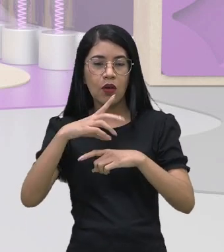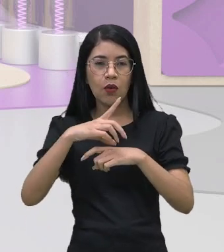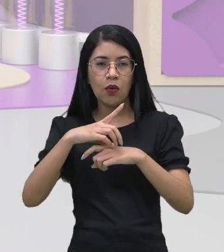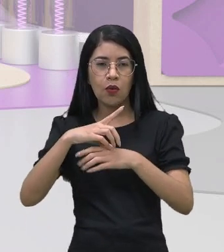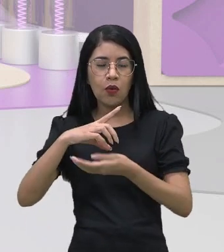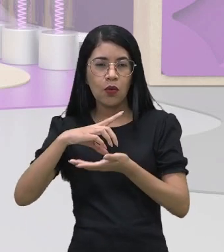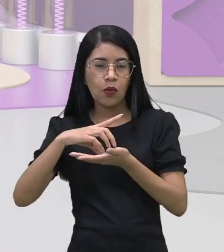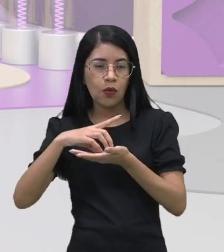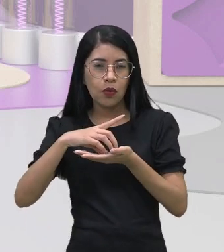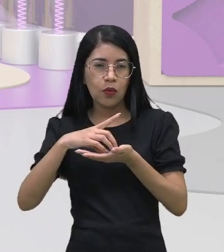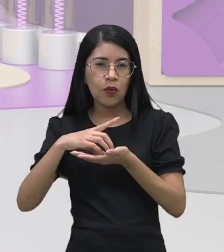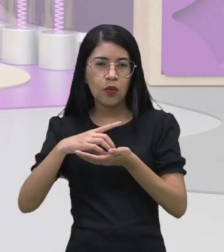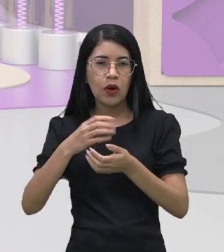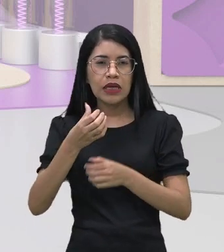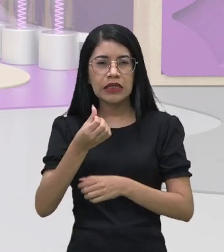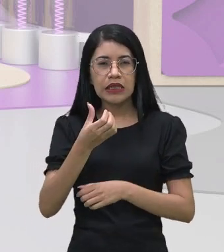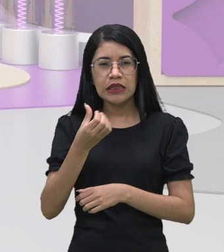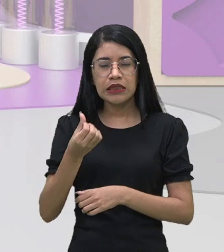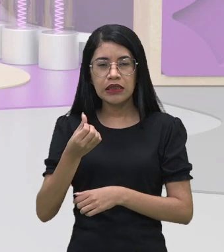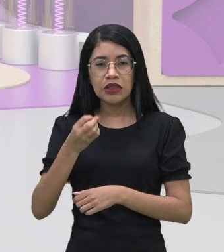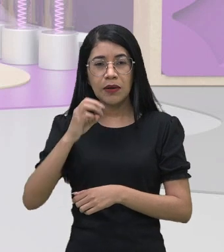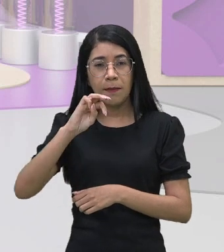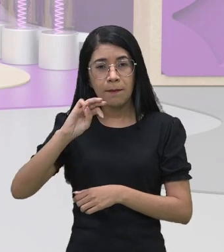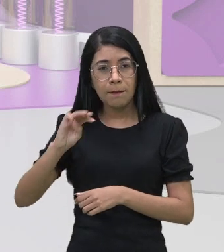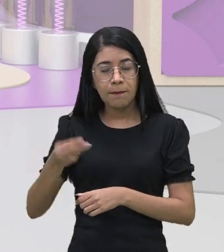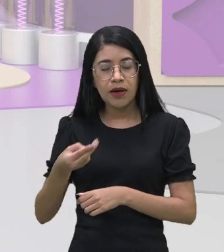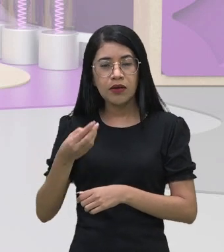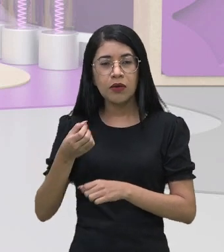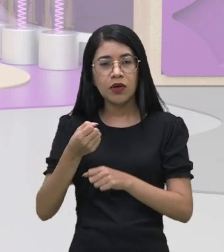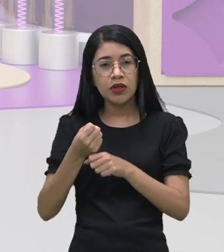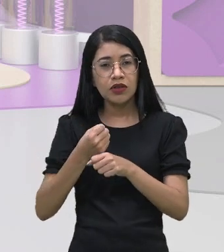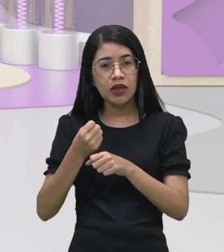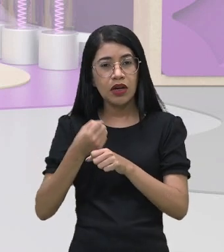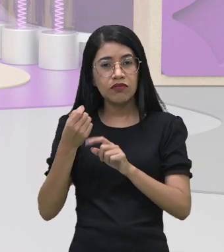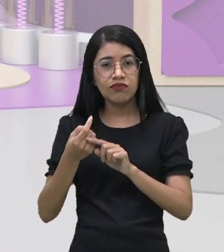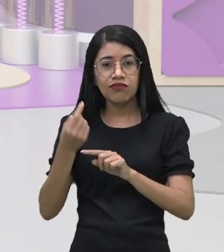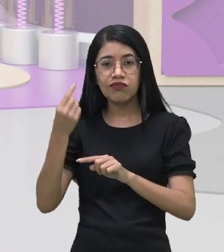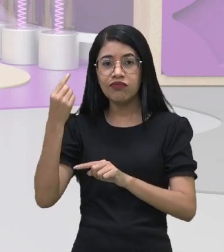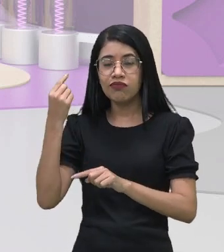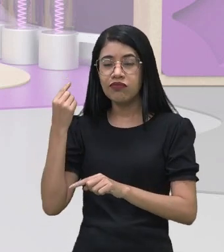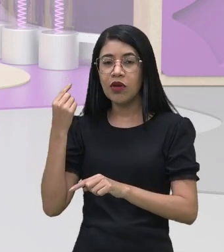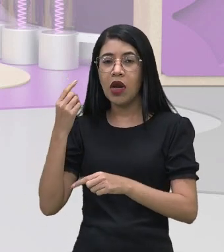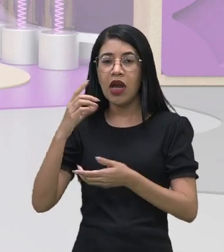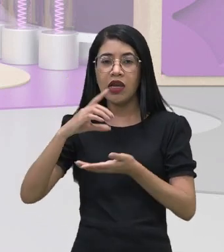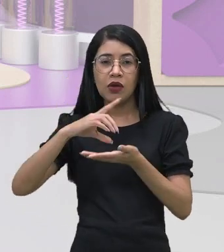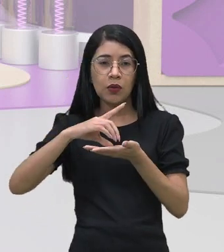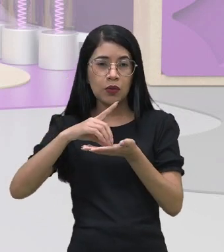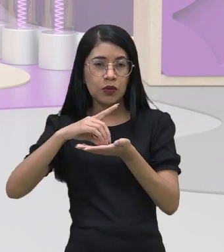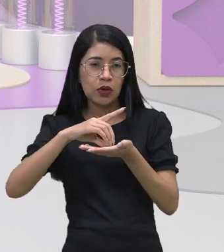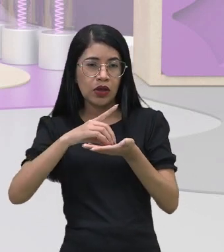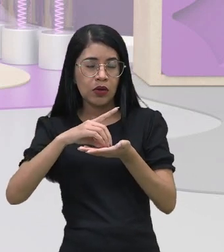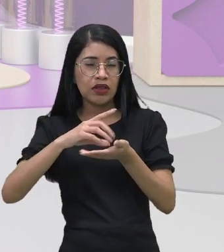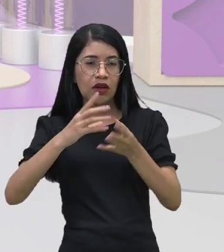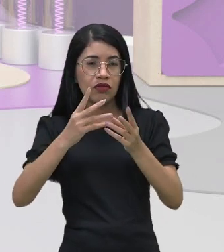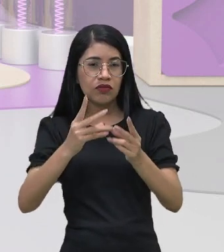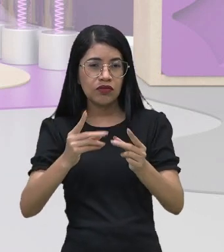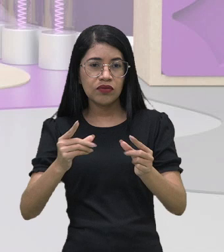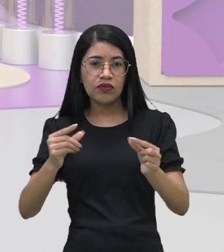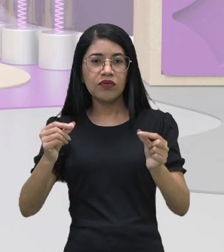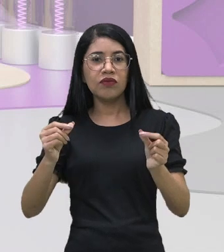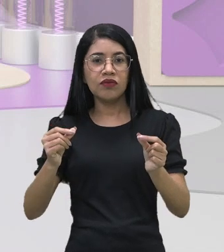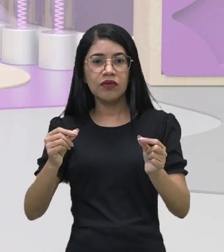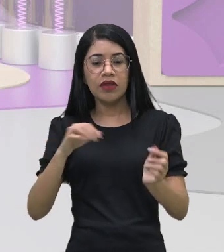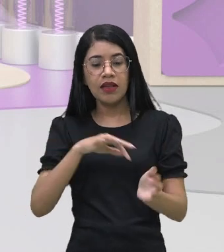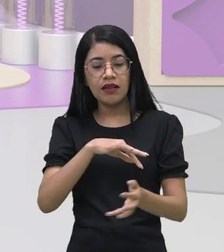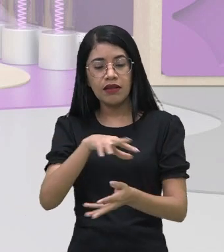ocorrido há cerca de 66 milhões de anos, que levou à extinção dos dinossauros não aviários,